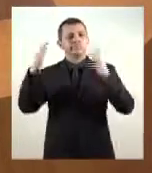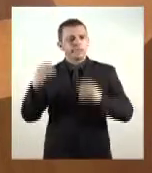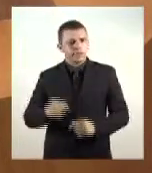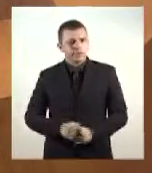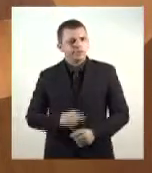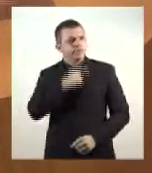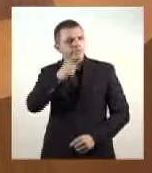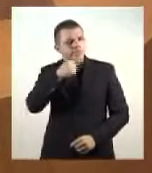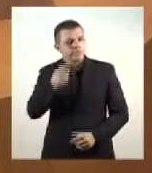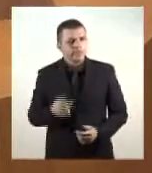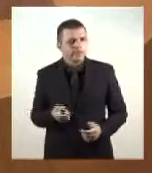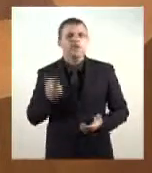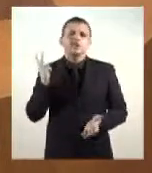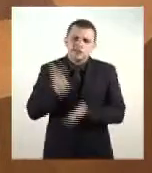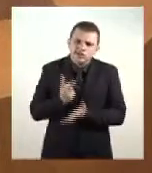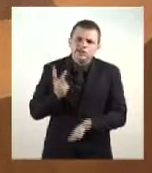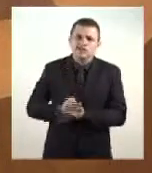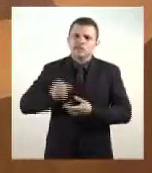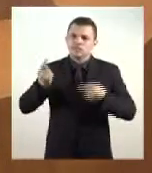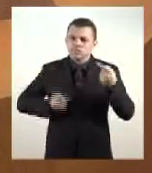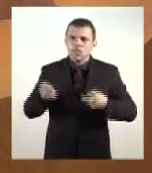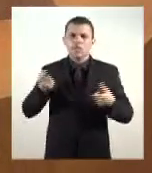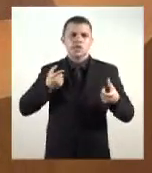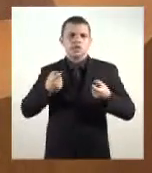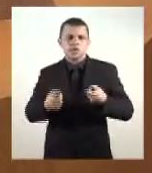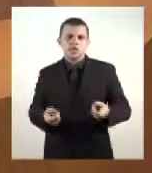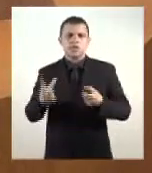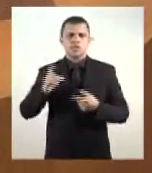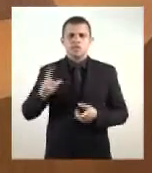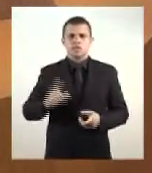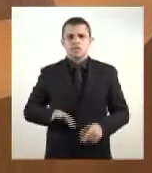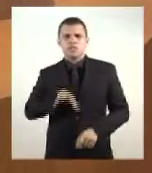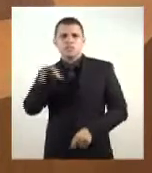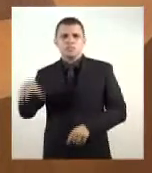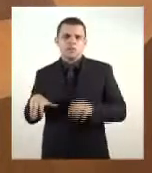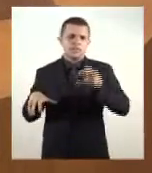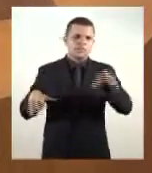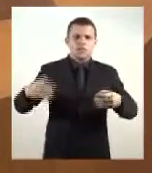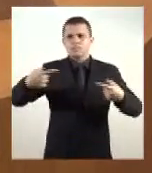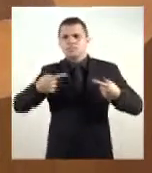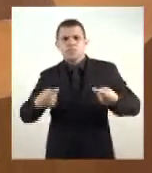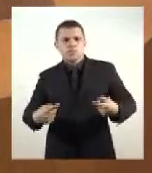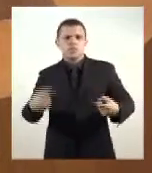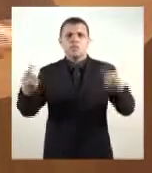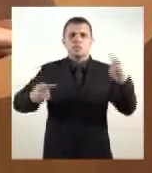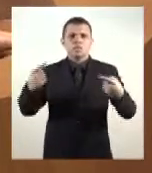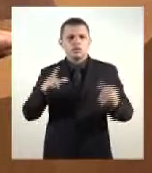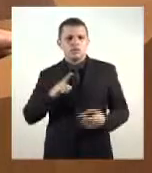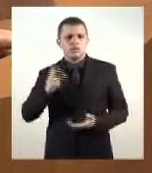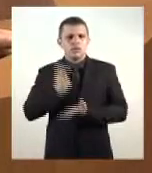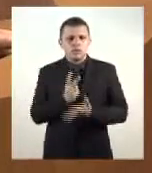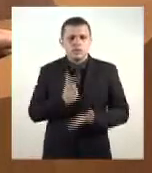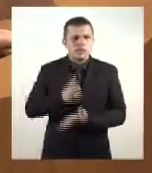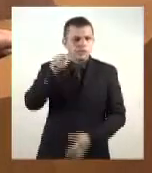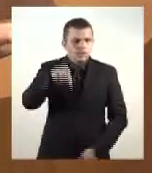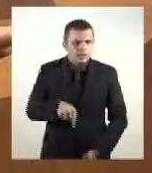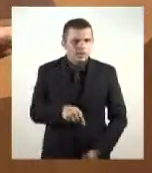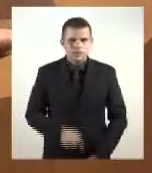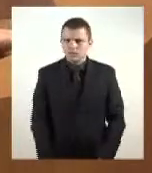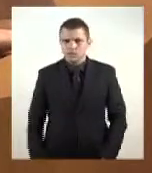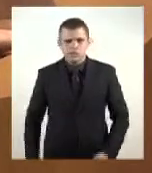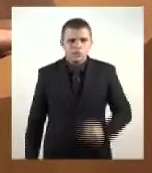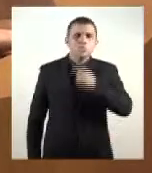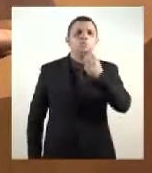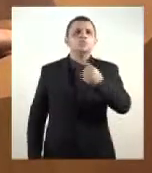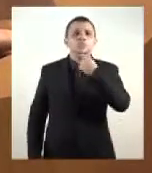sempre haverá essa guerra que a gente ouve de um lado de uma tribuna e de lado de outro? Será que não é possível reconhecer que, ao